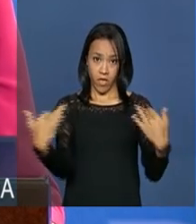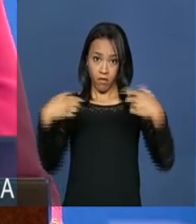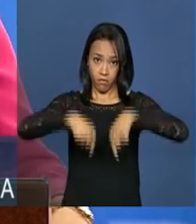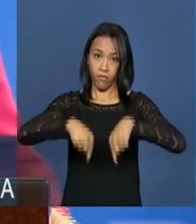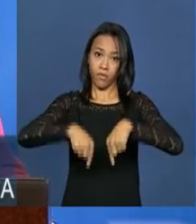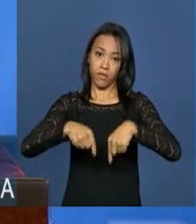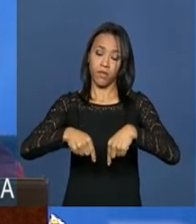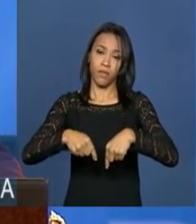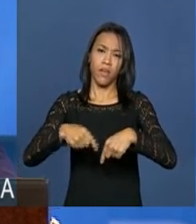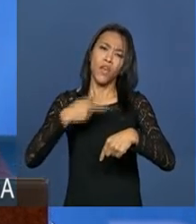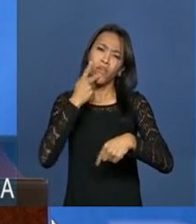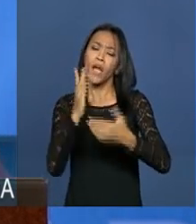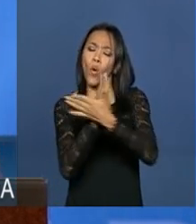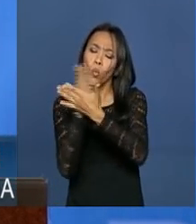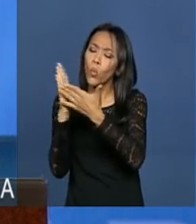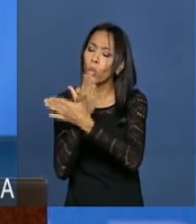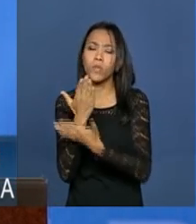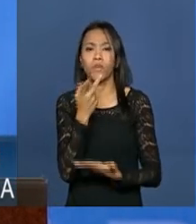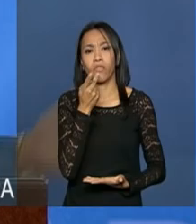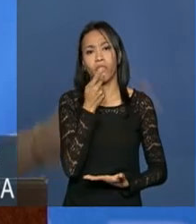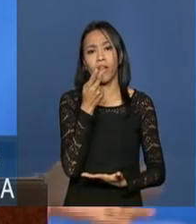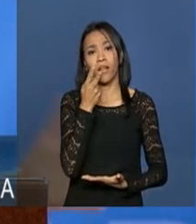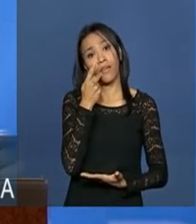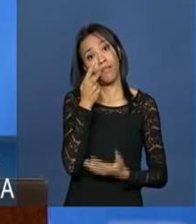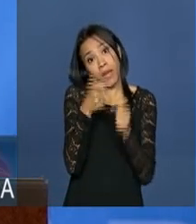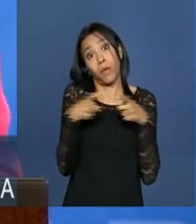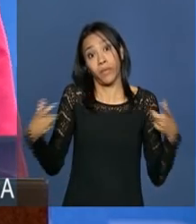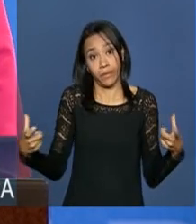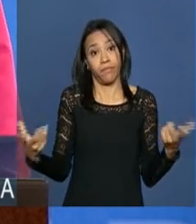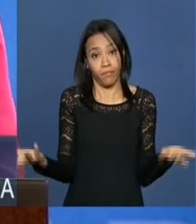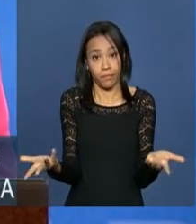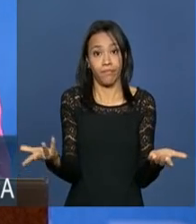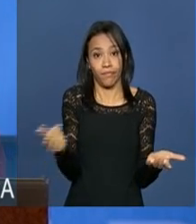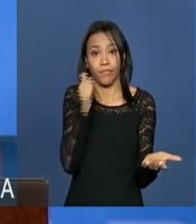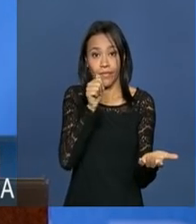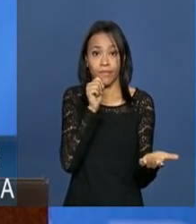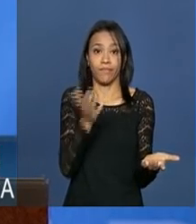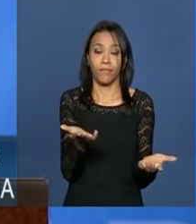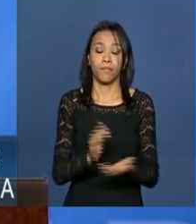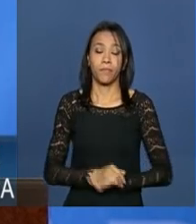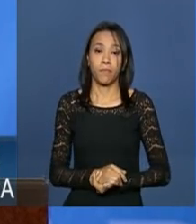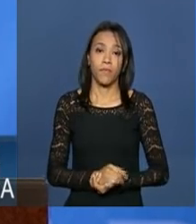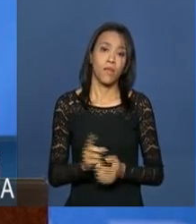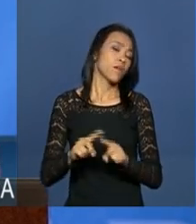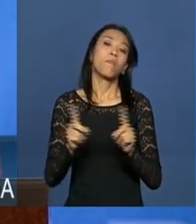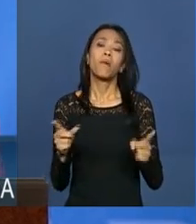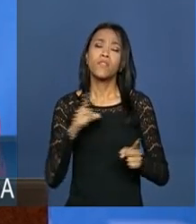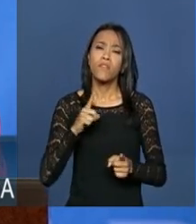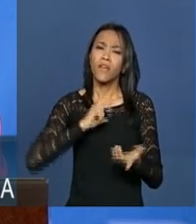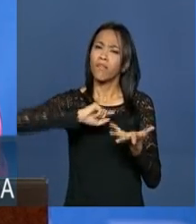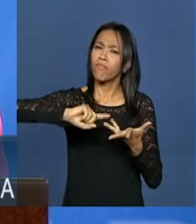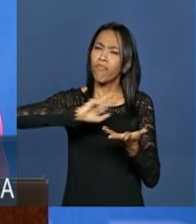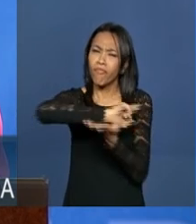aqui. Eu digo algumas para não dizer que era a maioria de mulheres, mas tiveram aqui